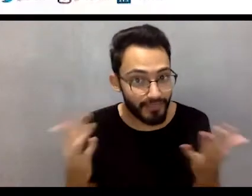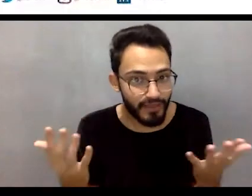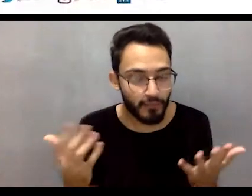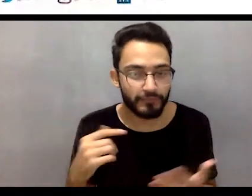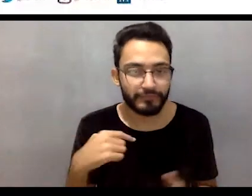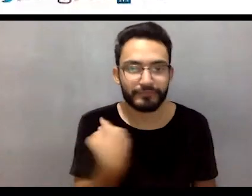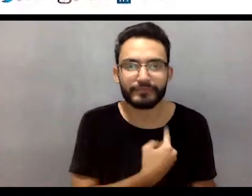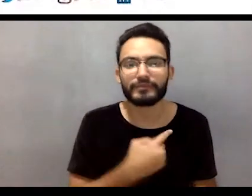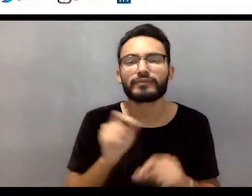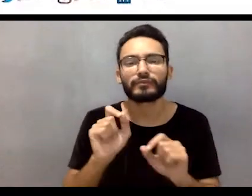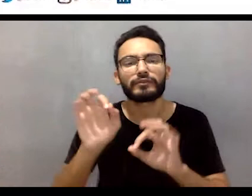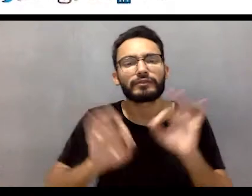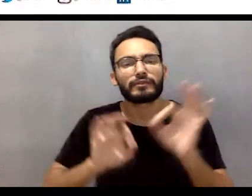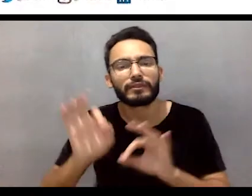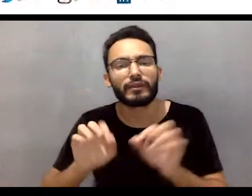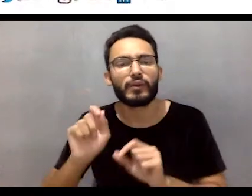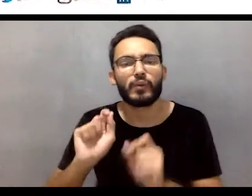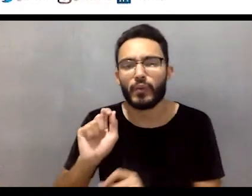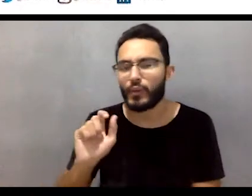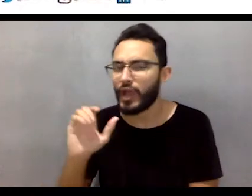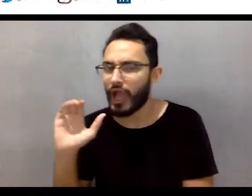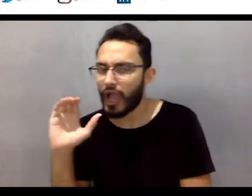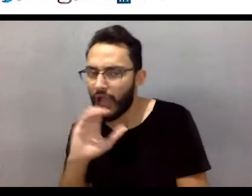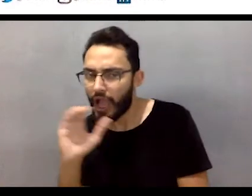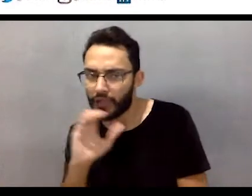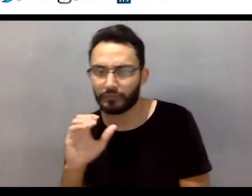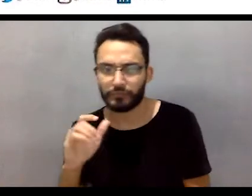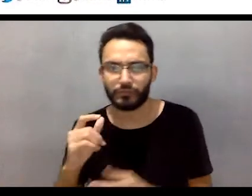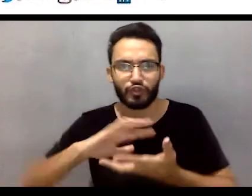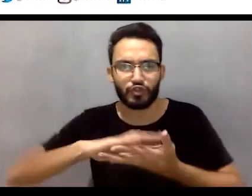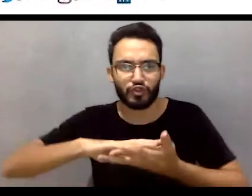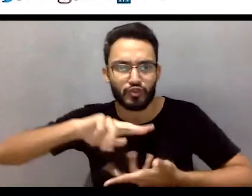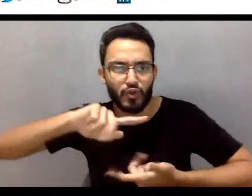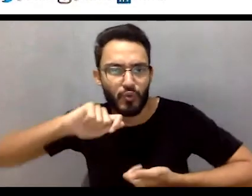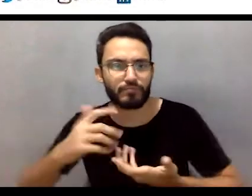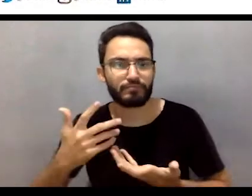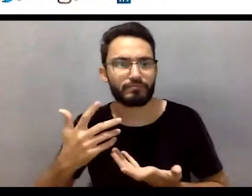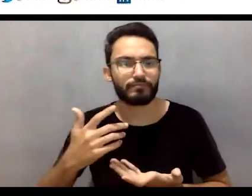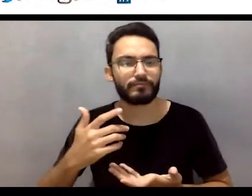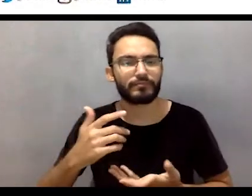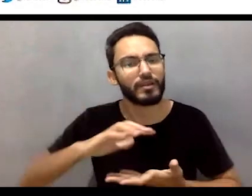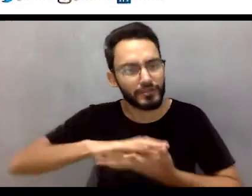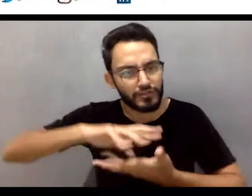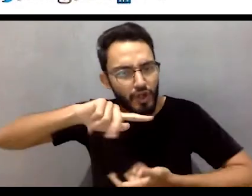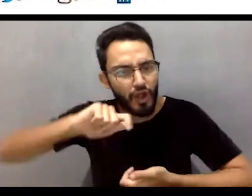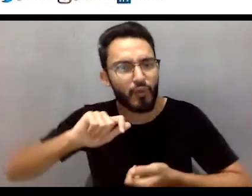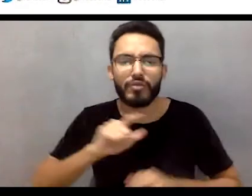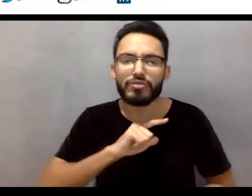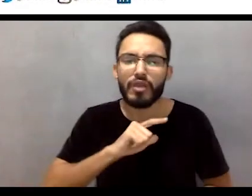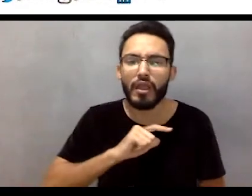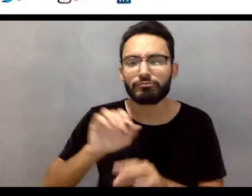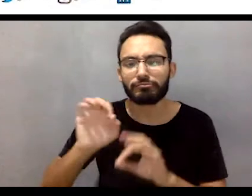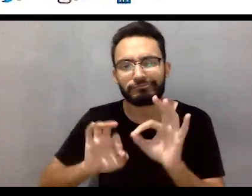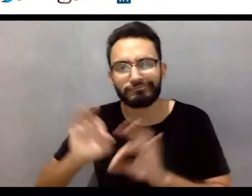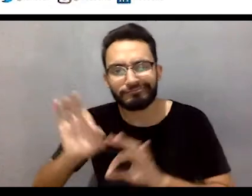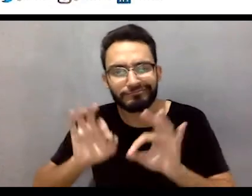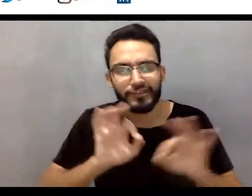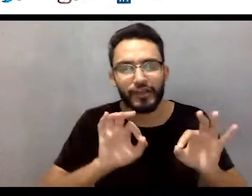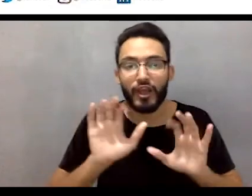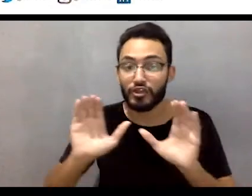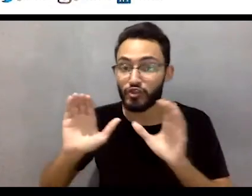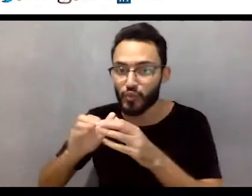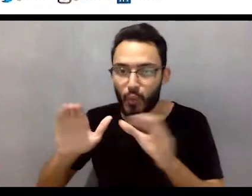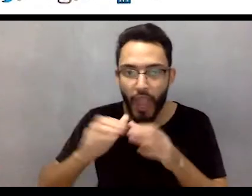quando a gente fala muito de ágil, quando a gente fala de Scrum, nós estamos lá trabalhando nas nossas